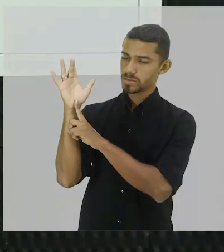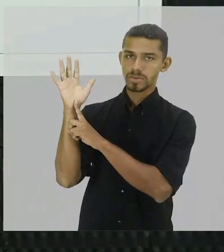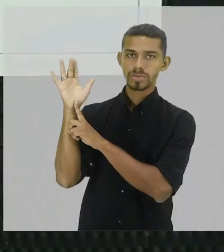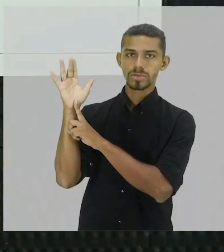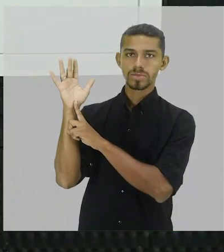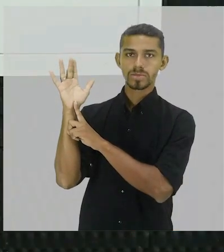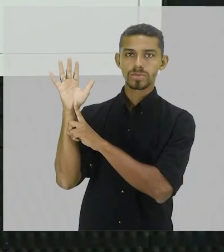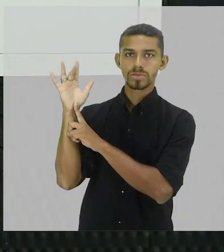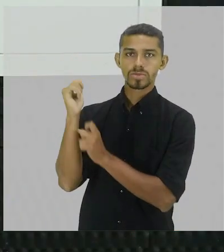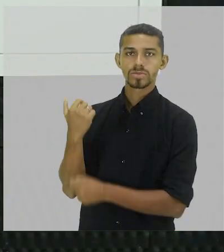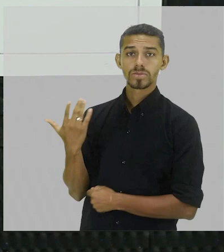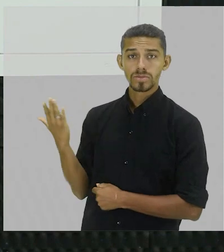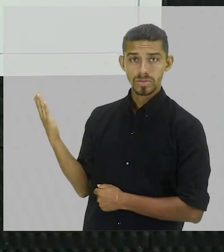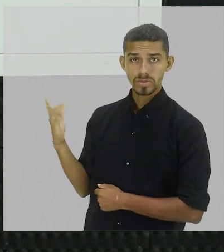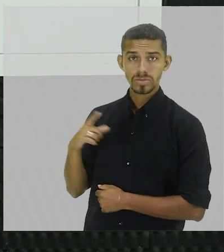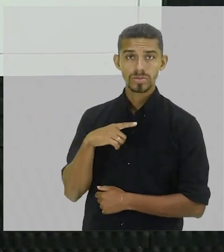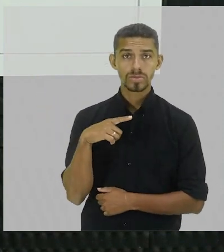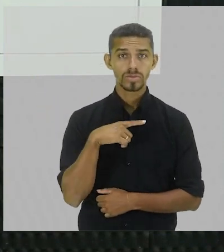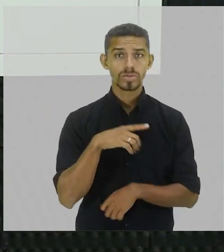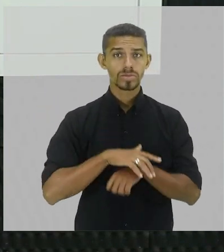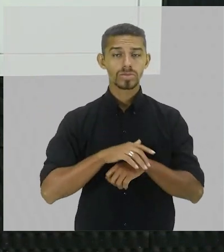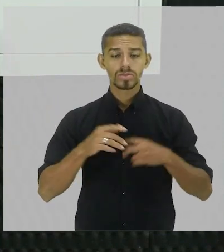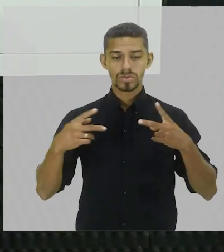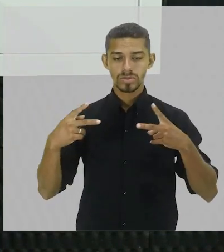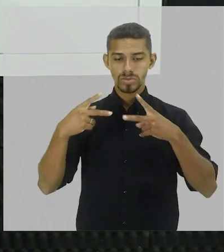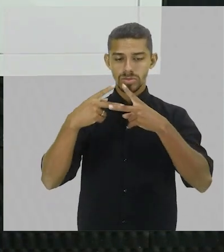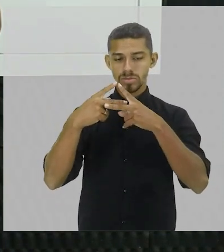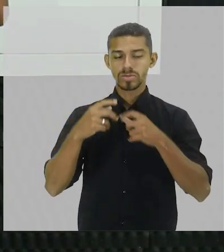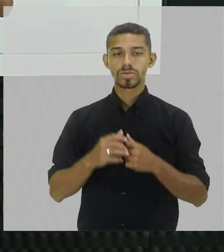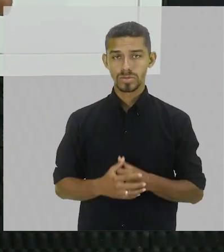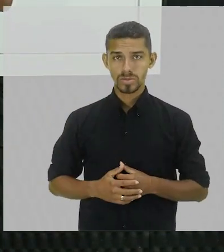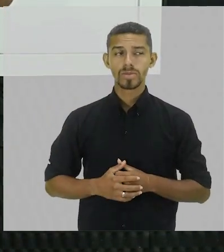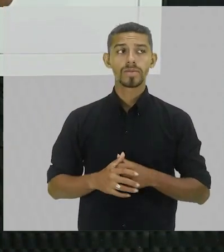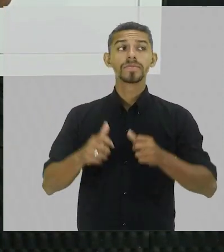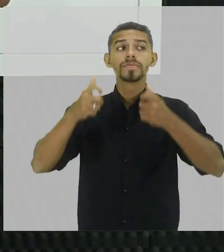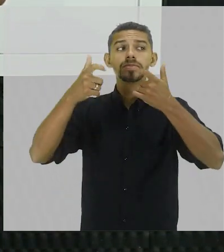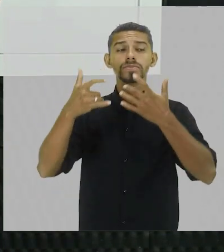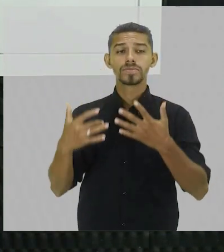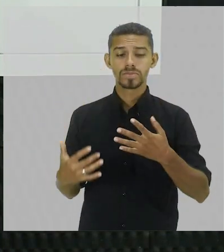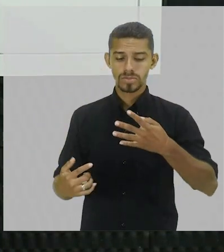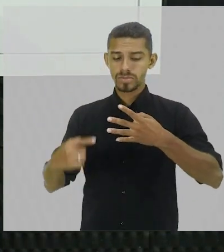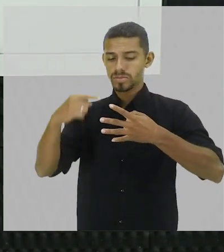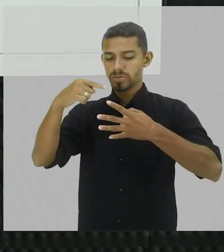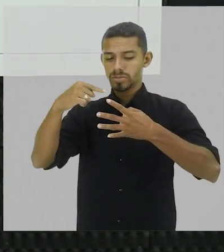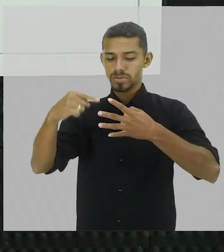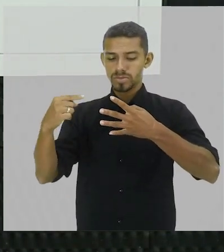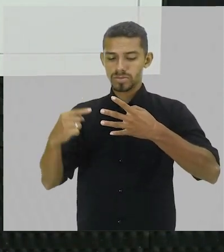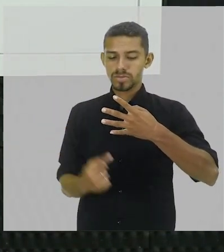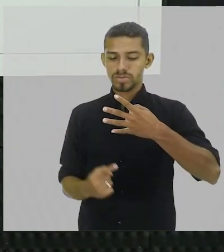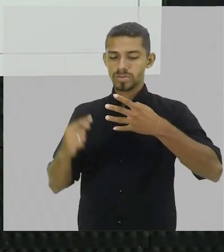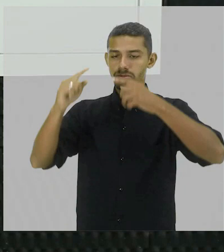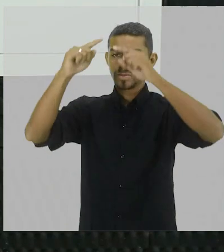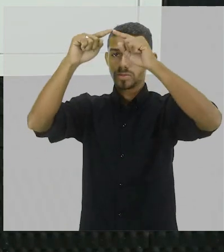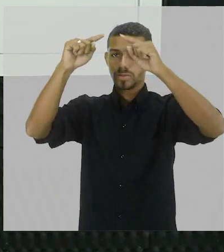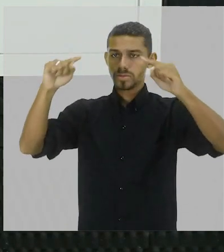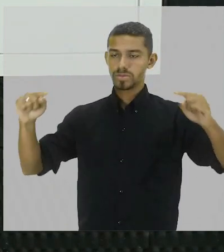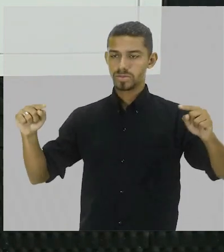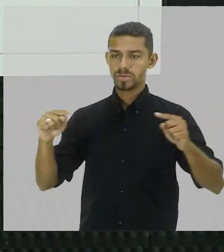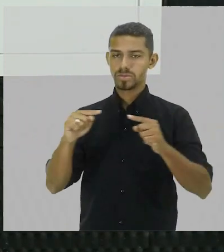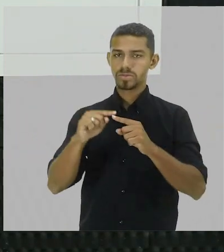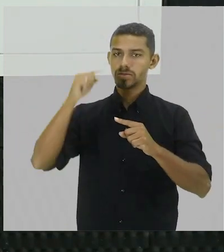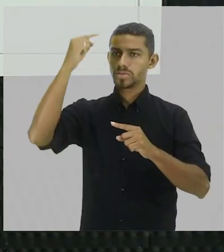tem esse formato aqui, ó, de pirâmide, né? Ele falou que é formado por 4 blocos, né? Que é uma